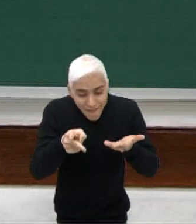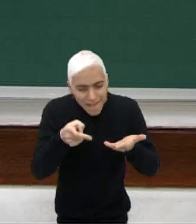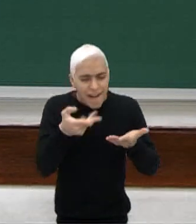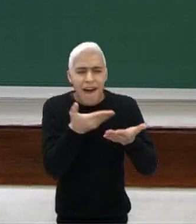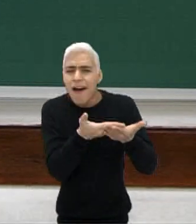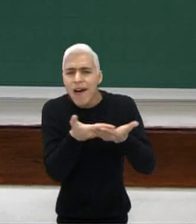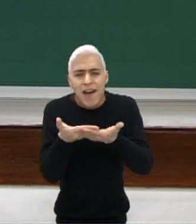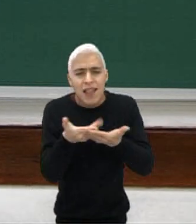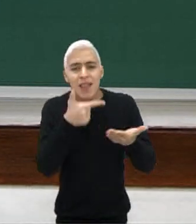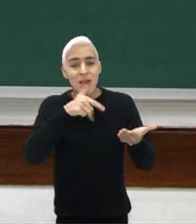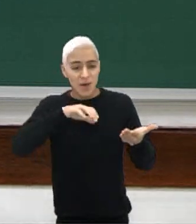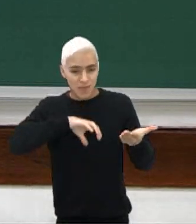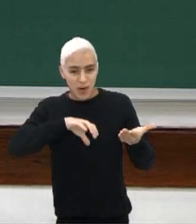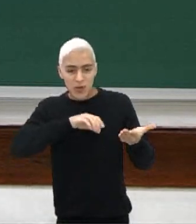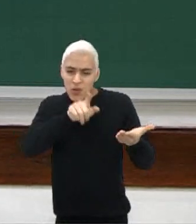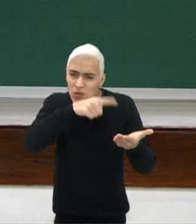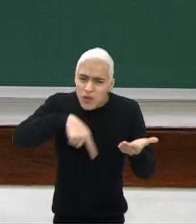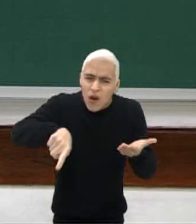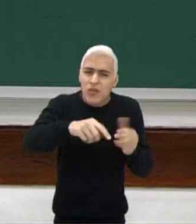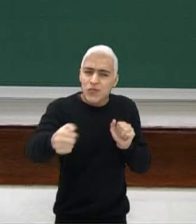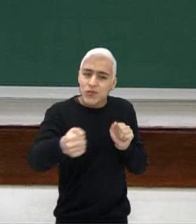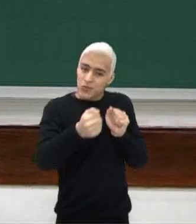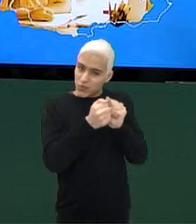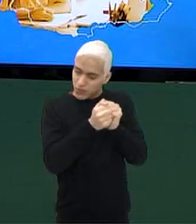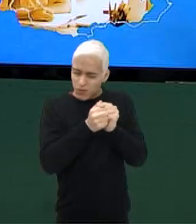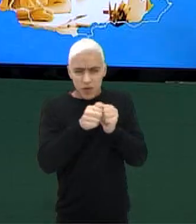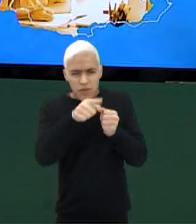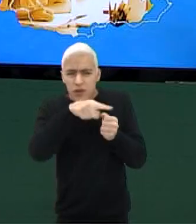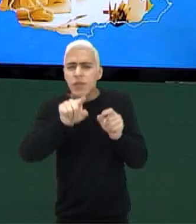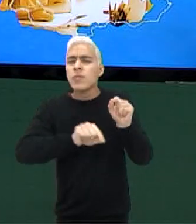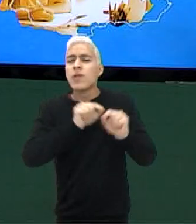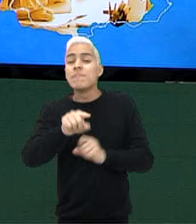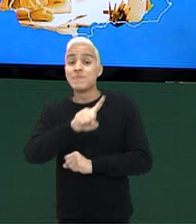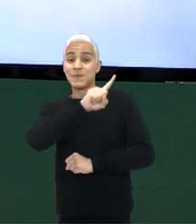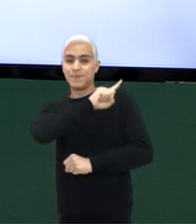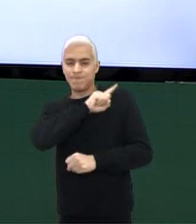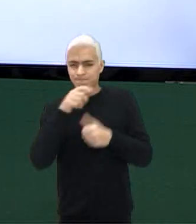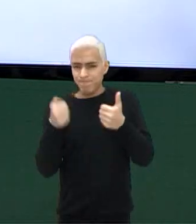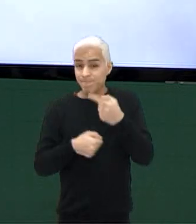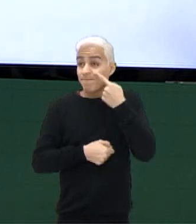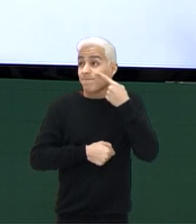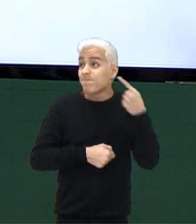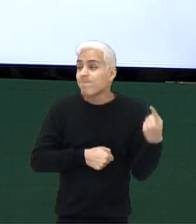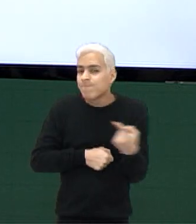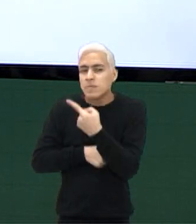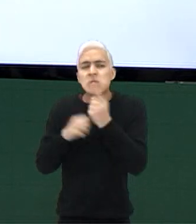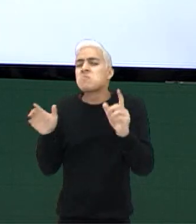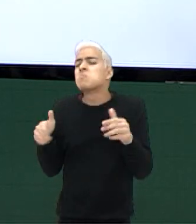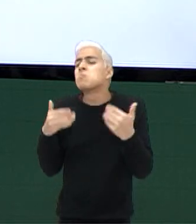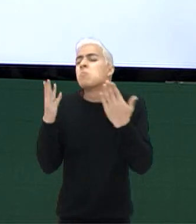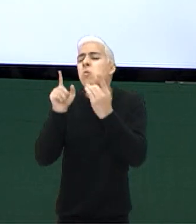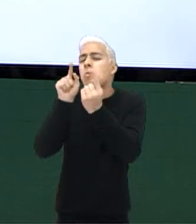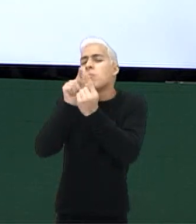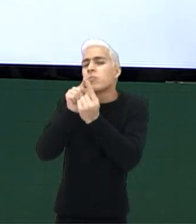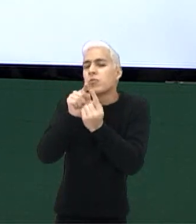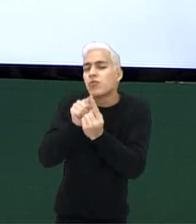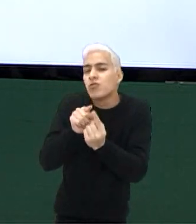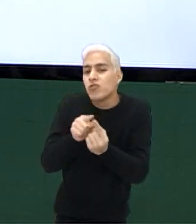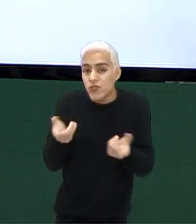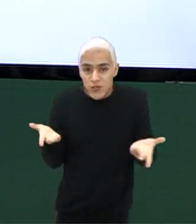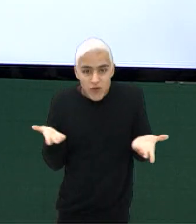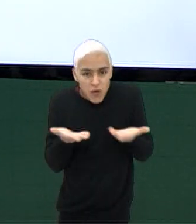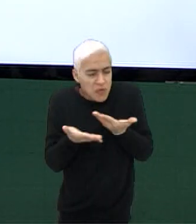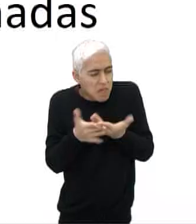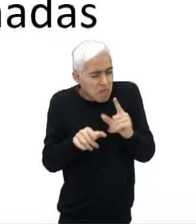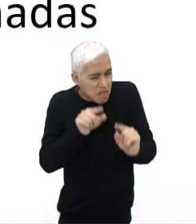língua portuguesa com vocês aí que estão na primeira série. Vamos dar uma olhadinha quais são os nossos objetivos para